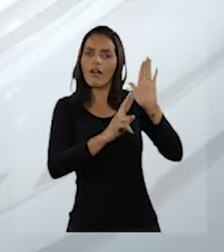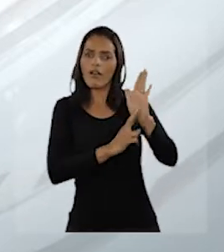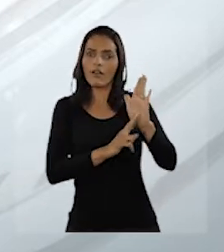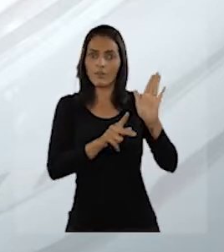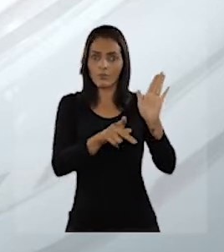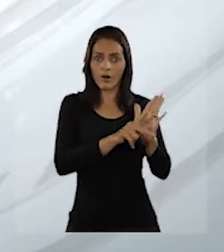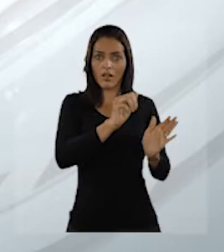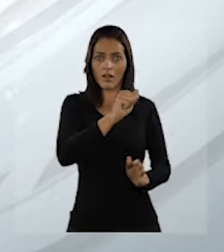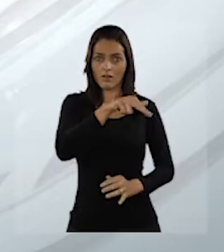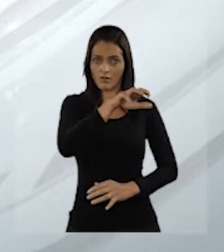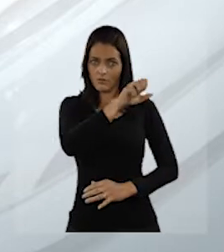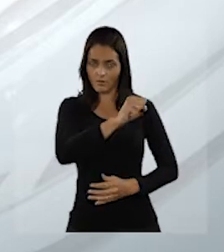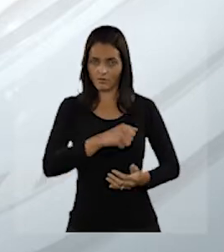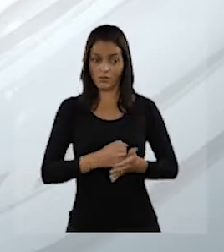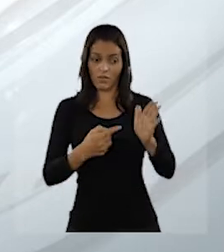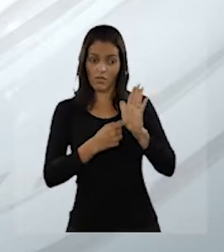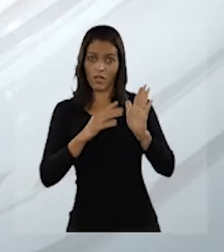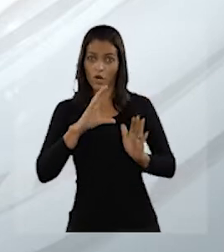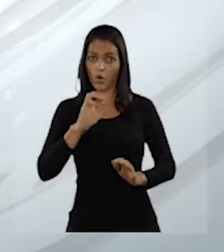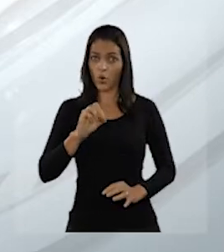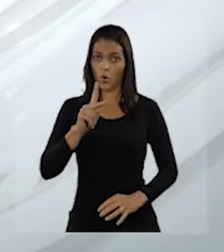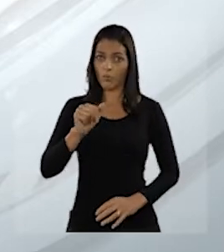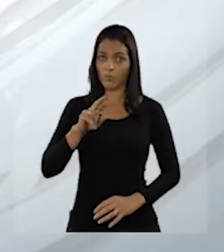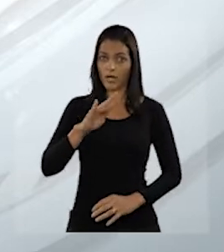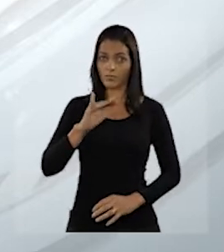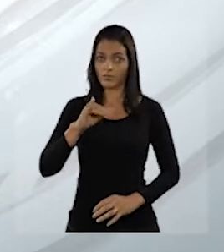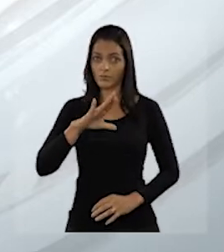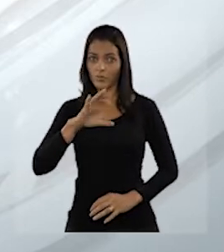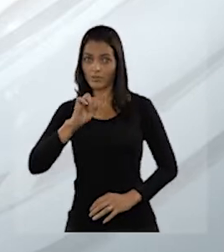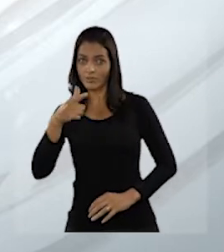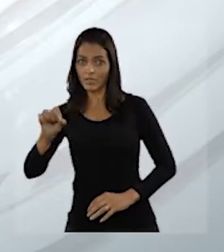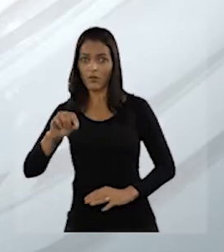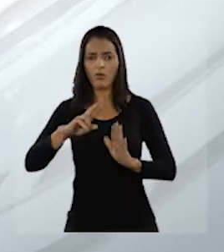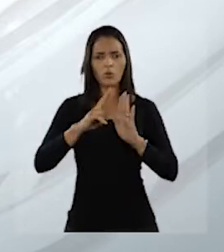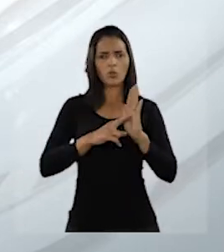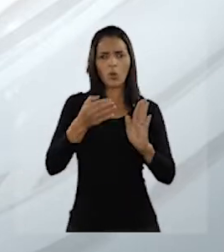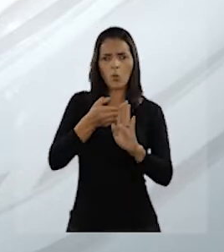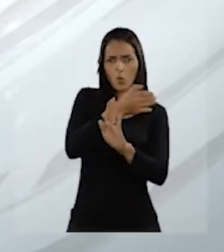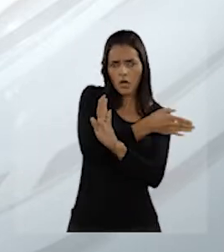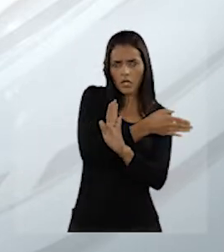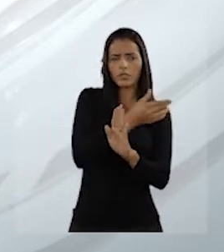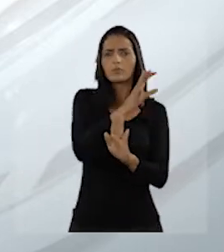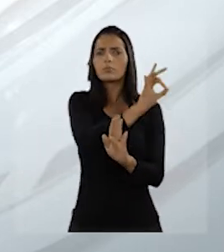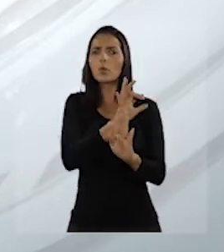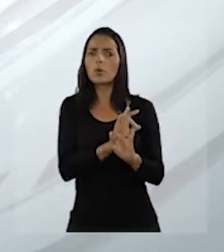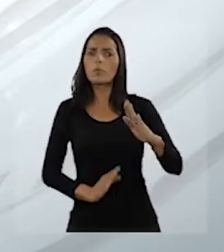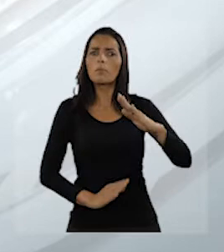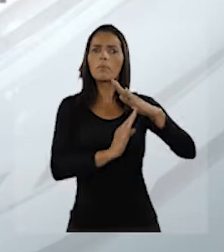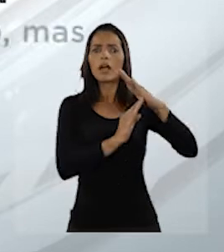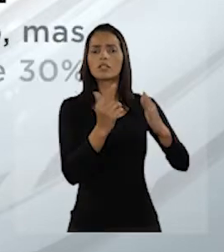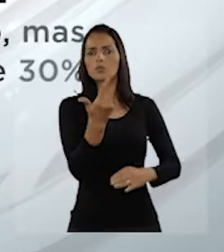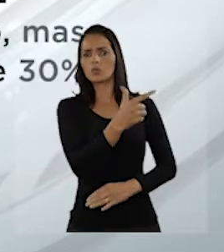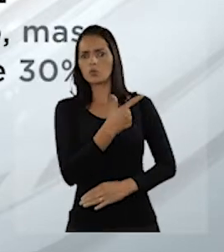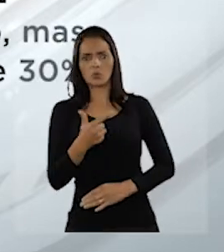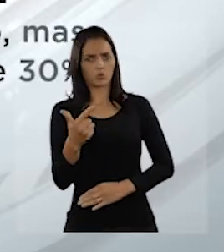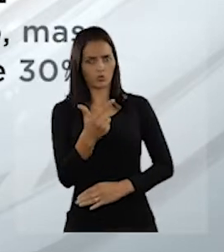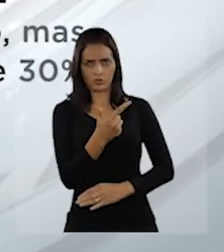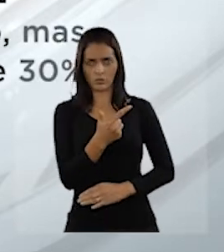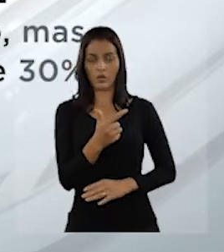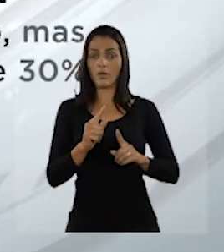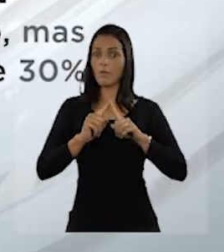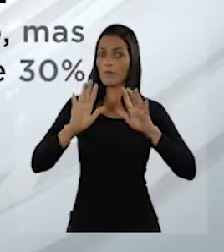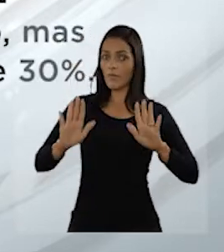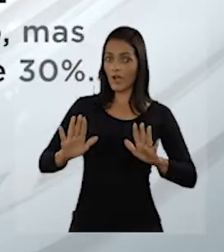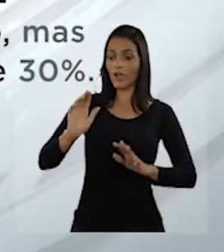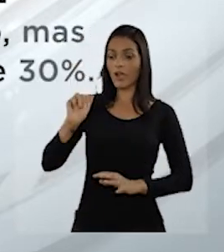ultrapassar 40% do valor total do procedimento, segundo a nova regra da ANS. Nesse modelo,